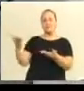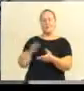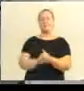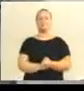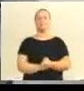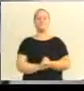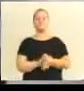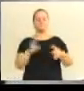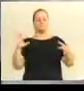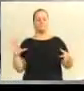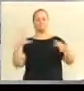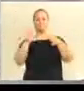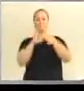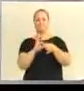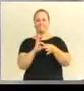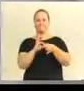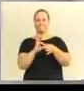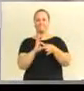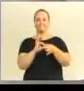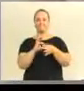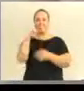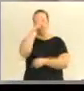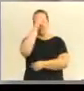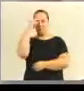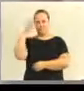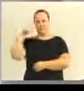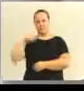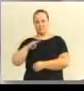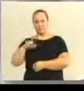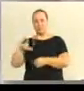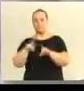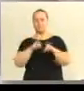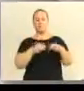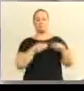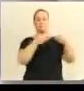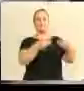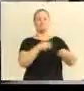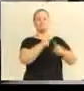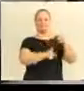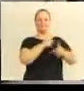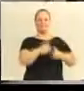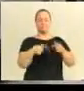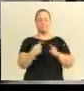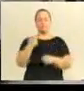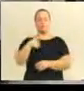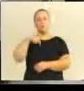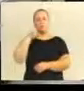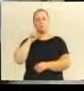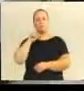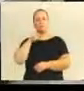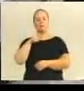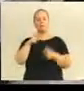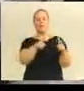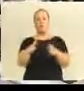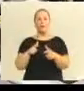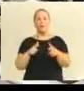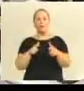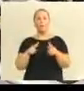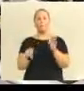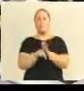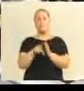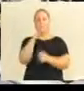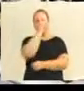blumenau prefeitura municipal e superintendência do ministério do trabalho em santa catarina onde no dia de hoje estivemos na praça cidadão verificando os trabalhos de confecção de carteiras de trabalho